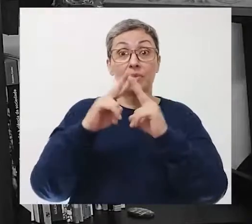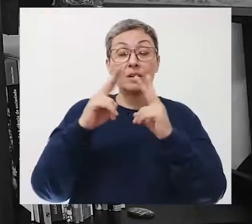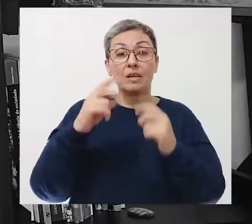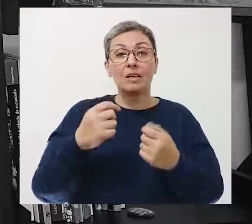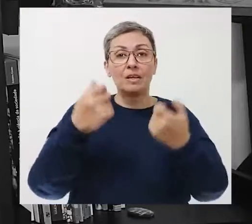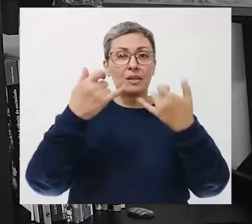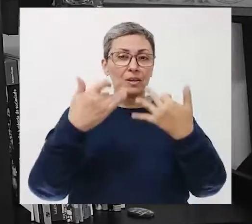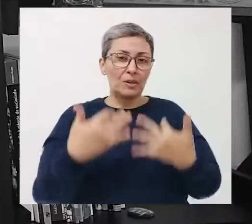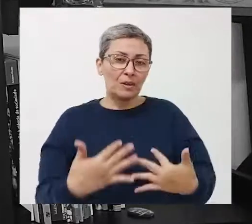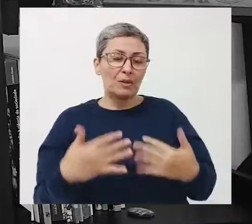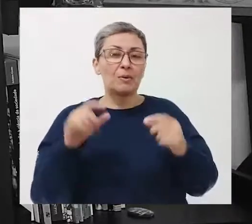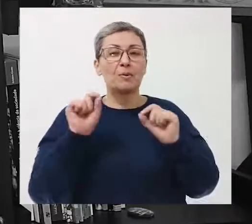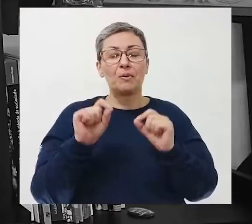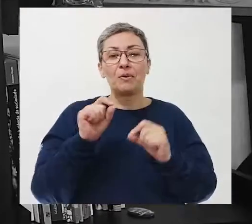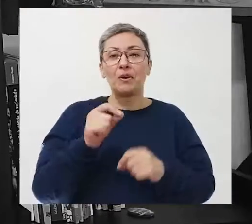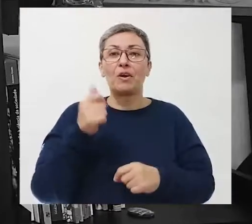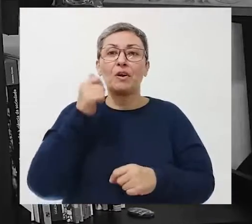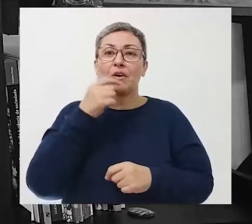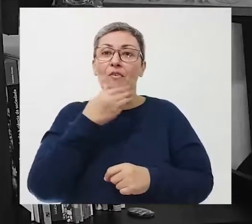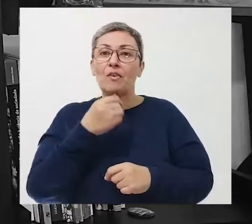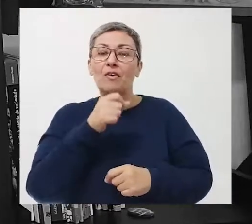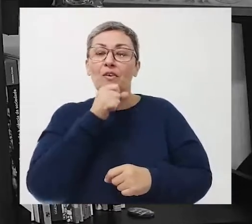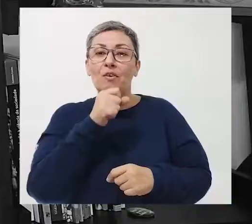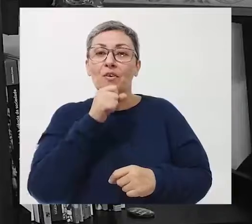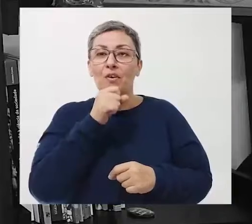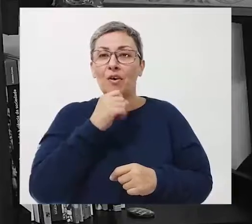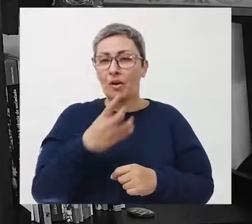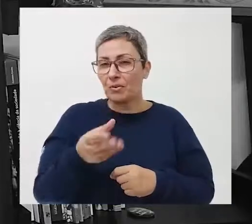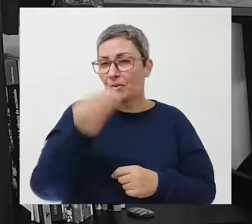ela dizia que seu avô decorava os textos de